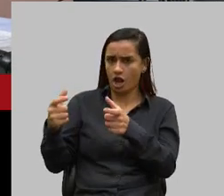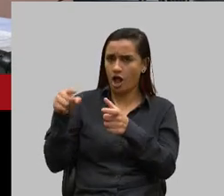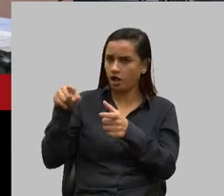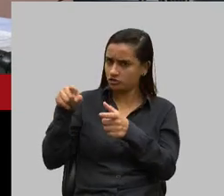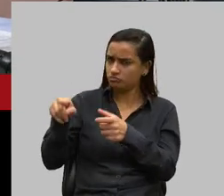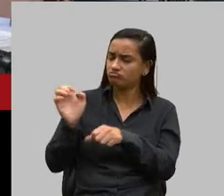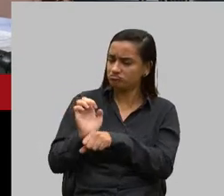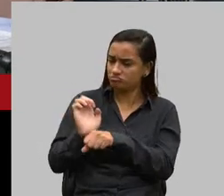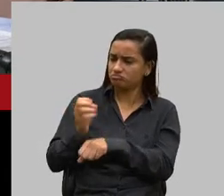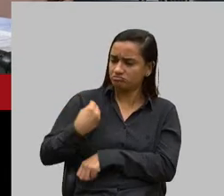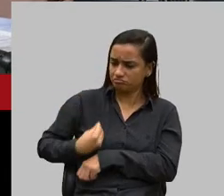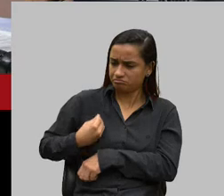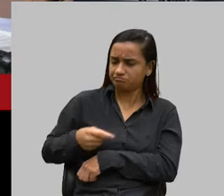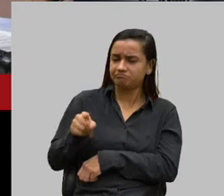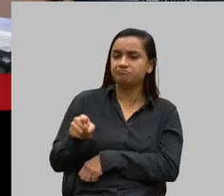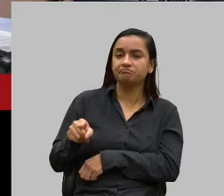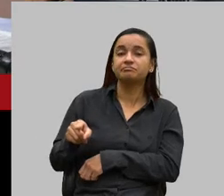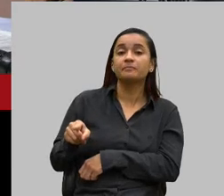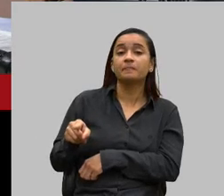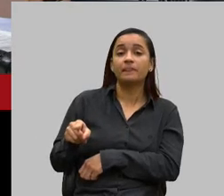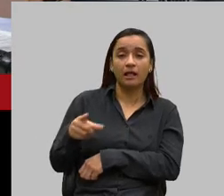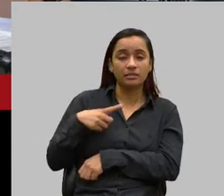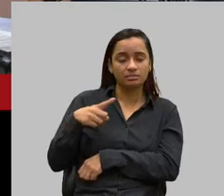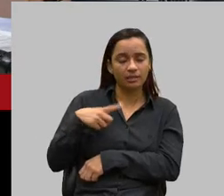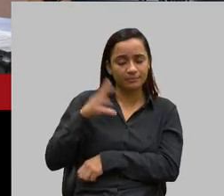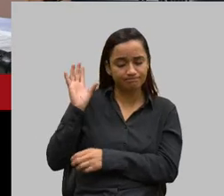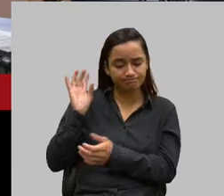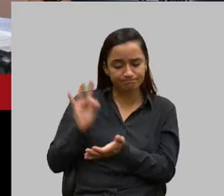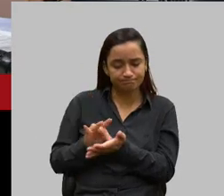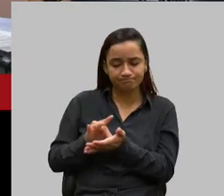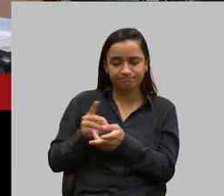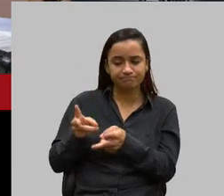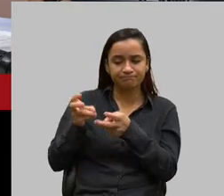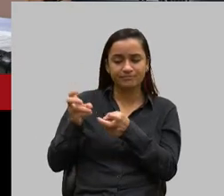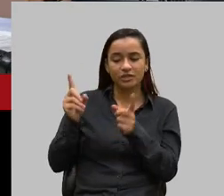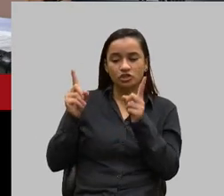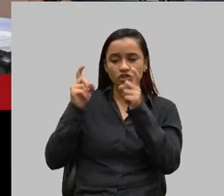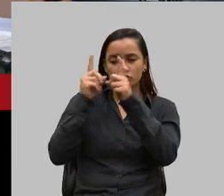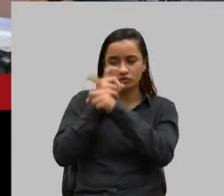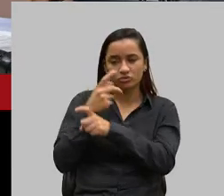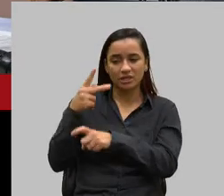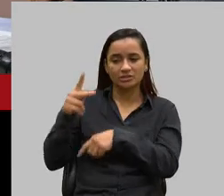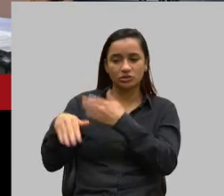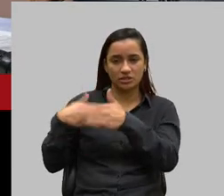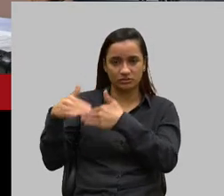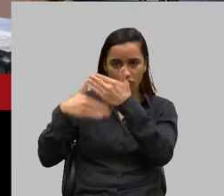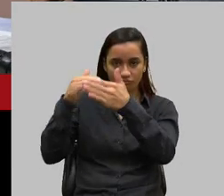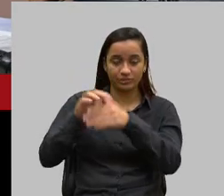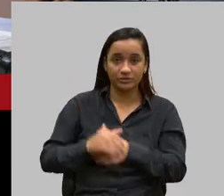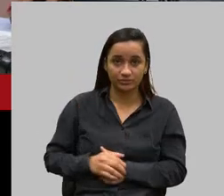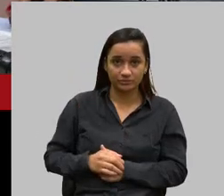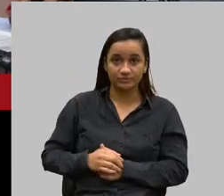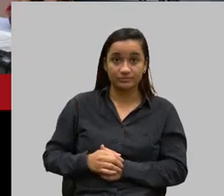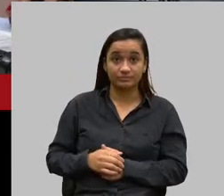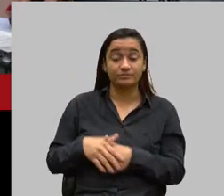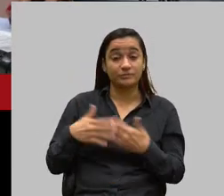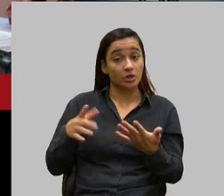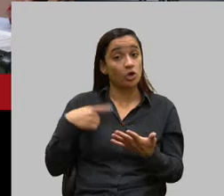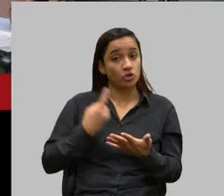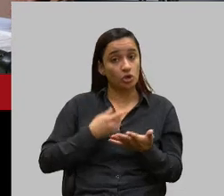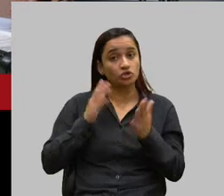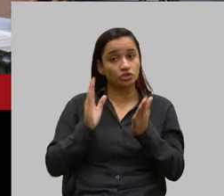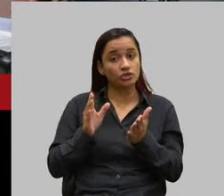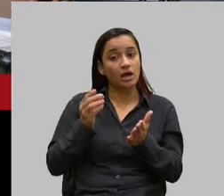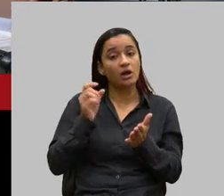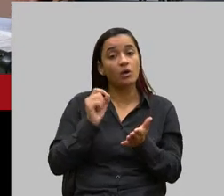e que realmente tem visto dificuldade né no seu desenvolvimento Eh estamos a Inclusive a investe